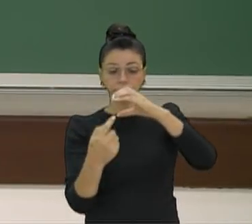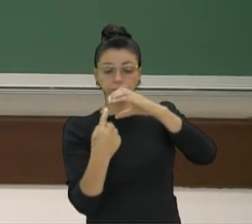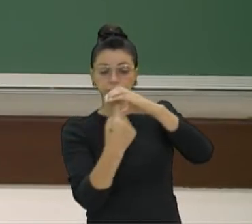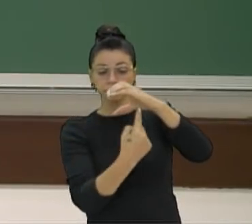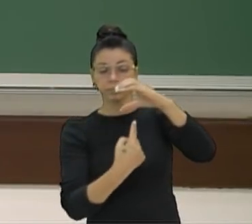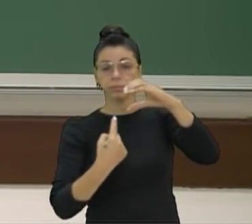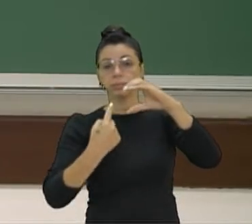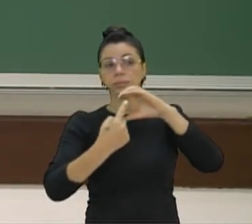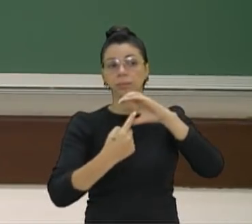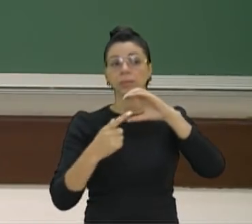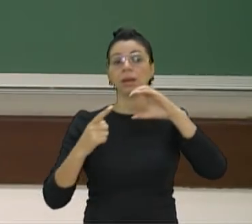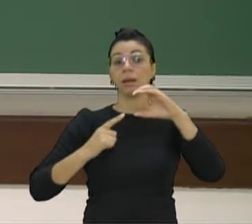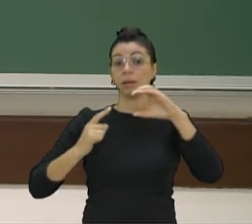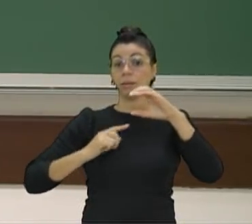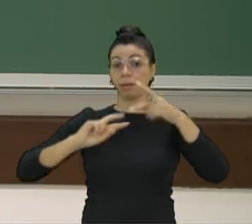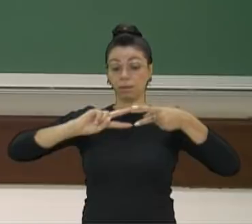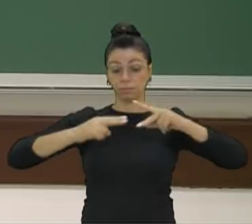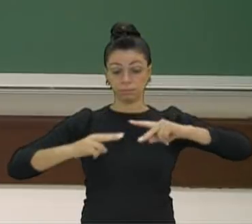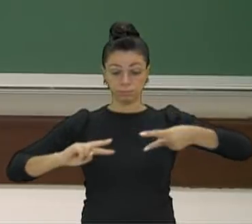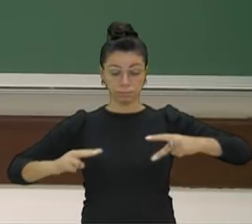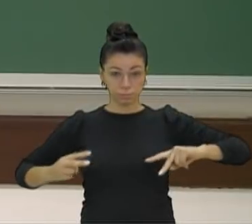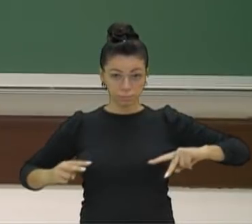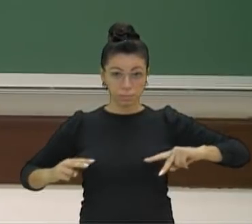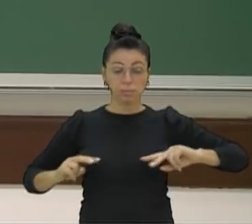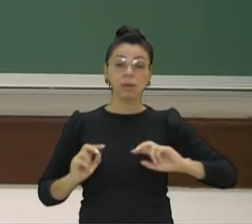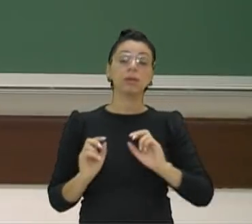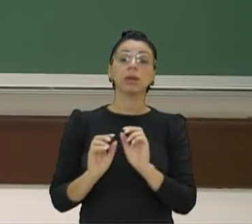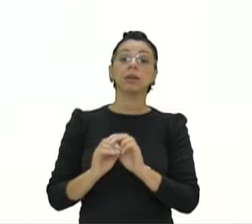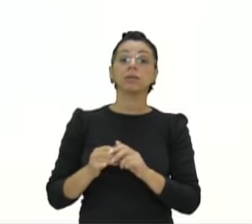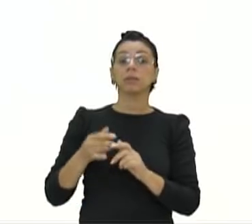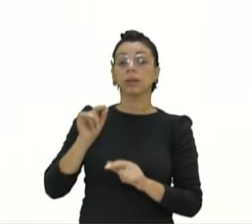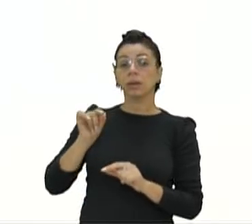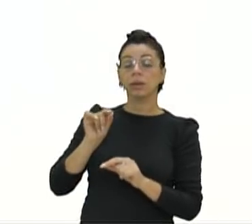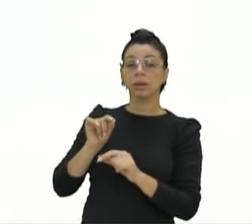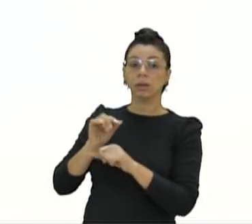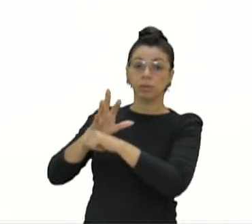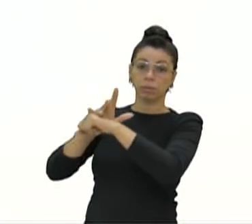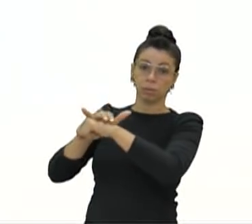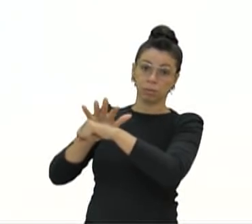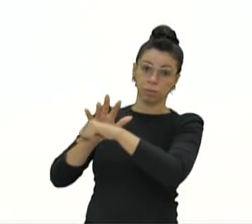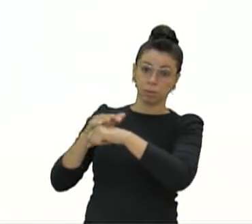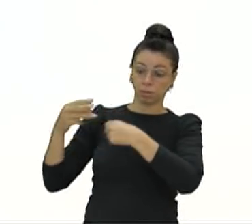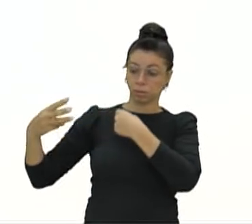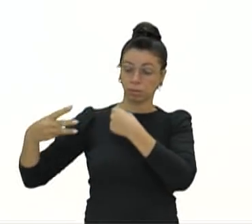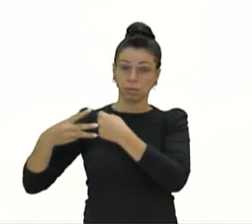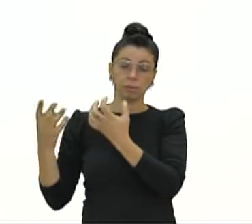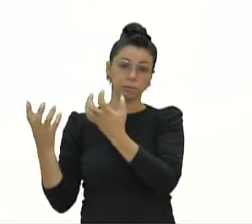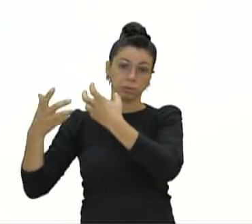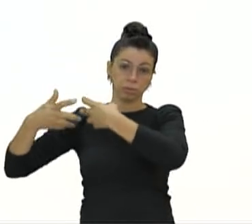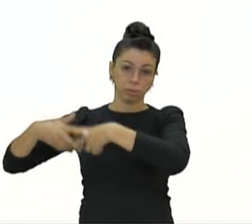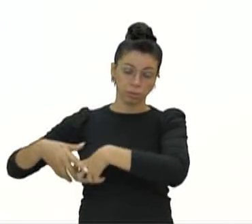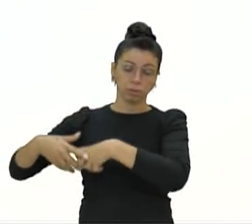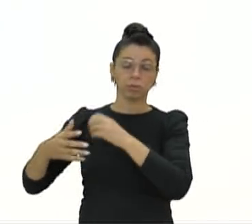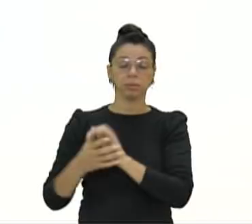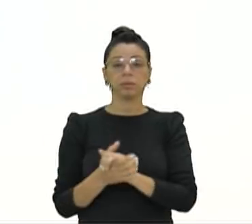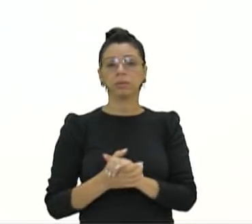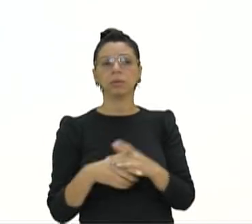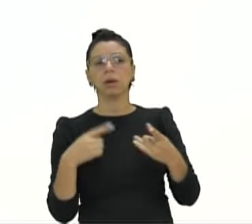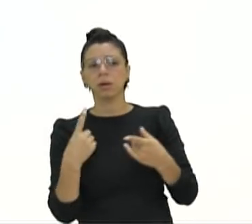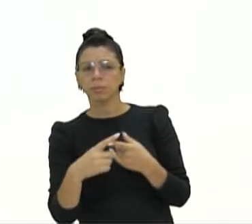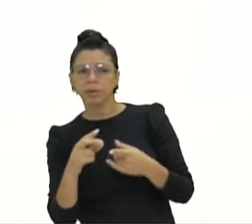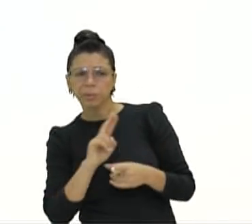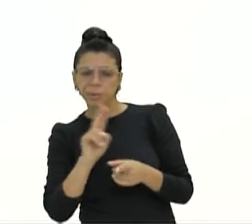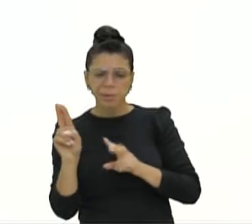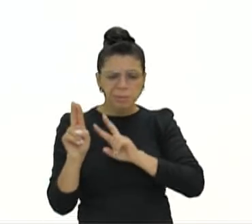vai comprometer o funcionamento das nossas células. E por que esses nomes? Afinal, é coronavírus, é